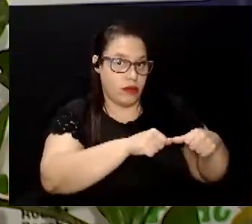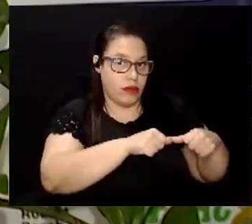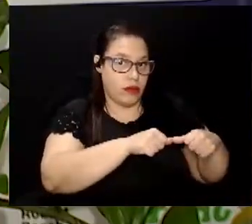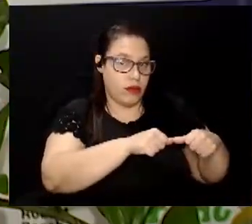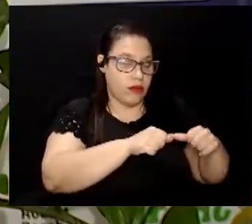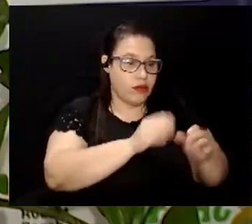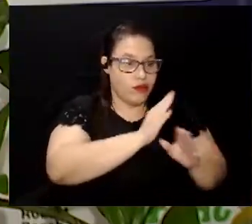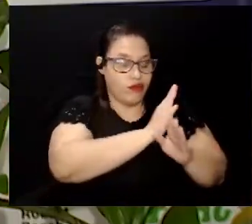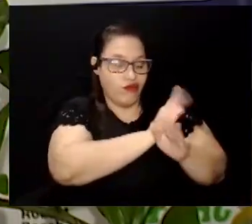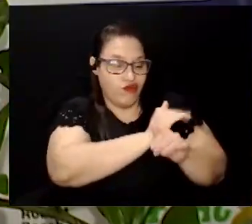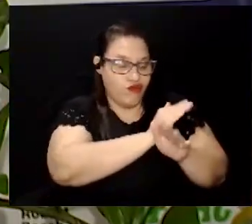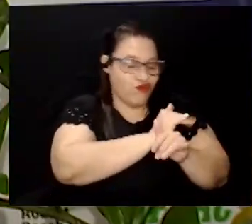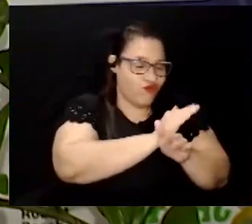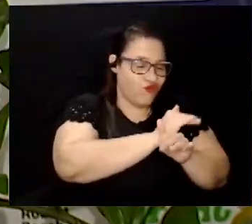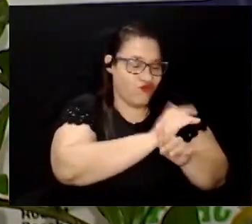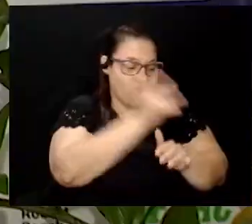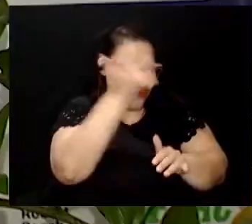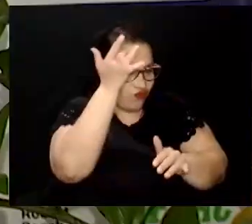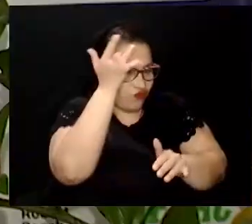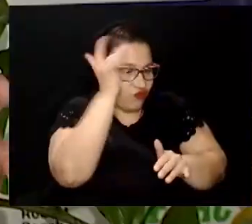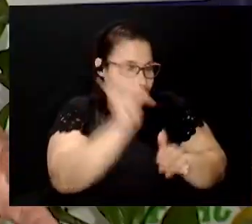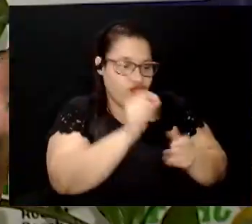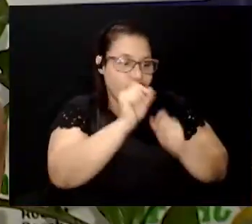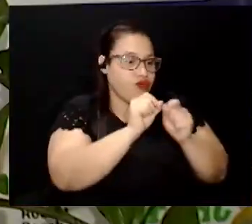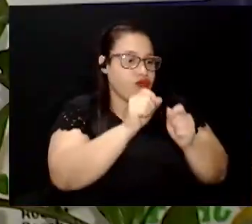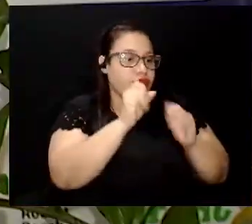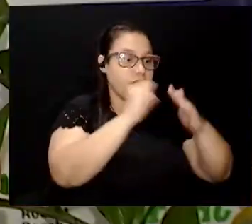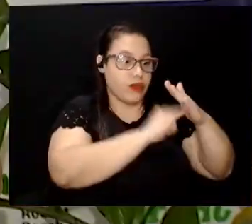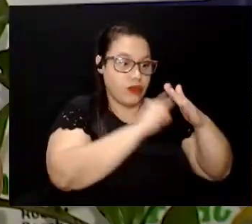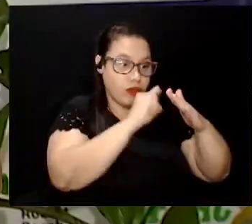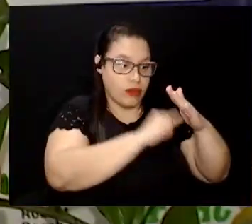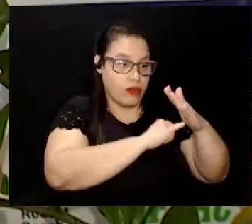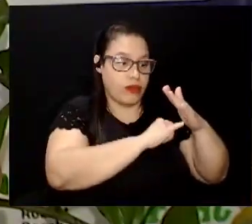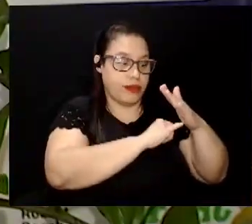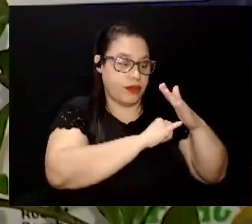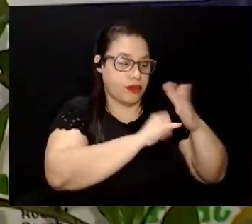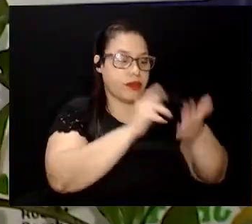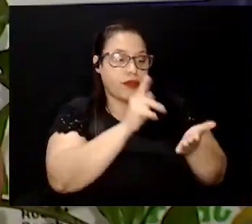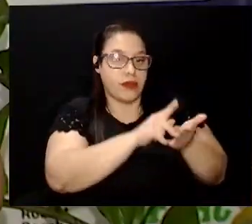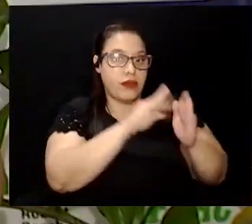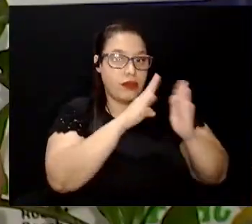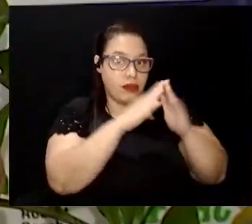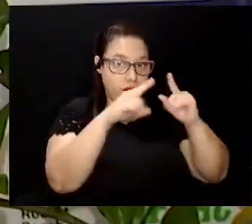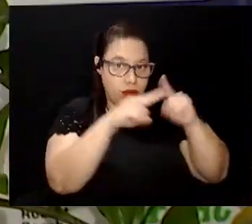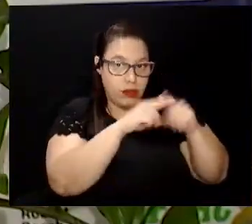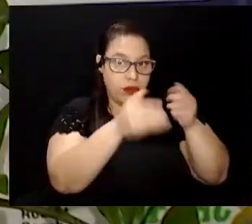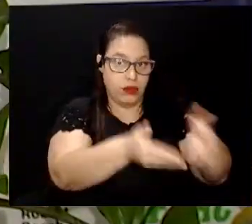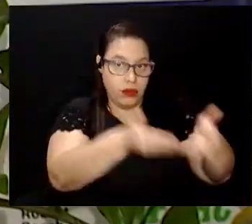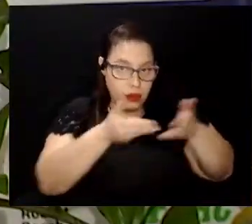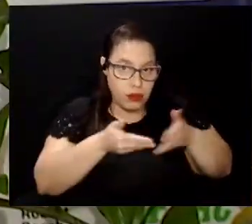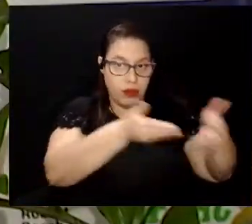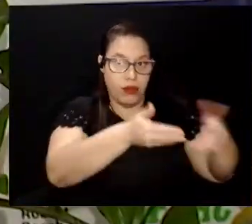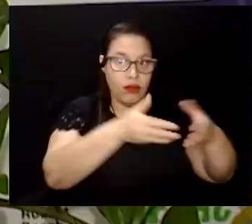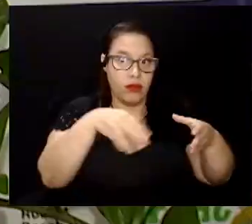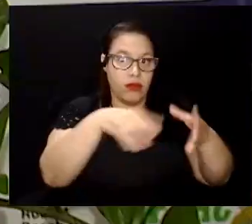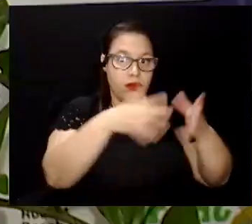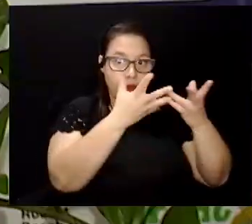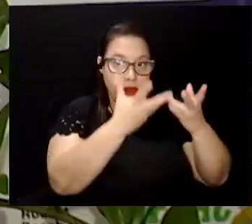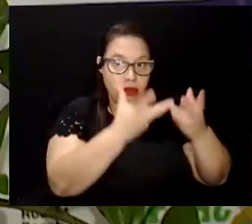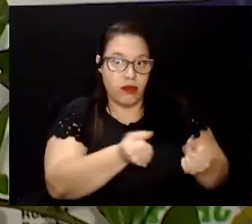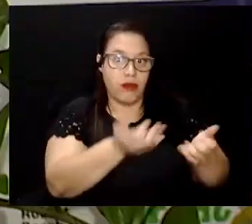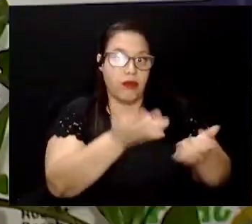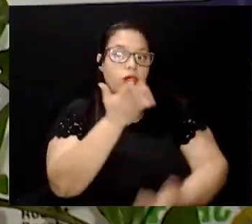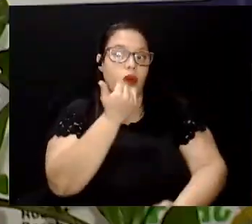essa instituição, aí, na verdade, a igreja, ela começou a acolher essas crianças com alimentação e aí foram